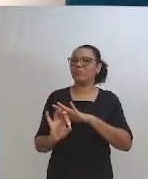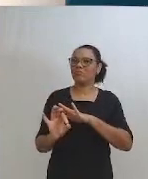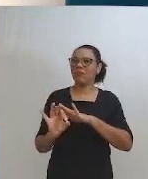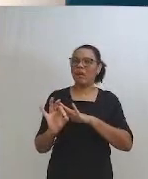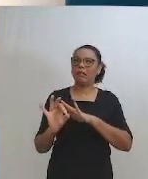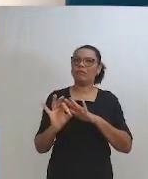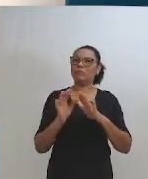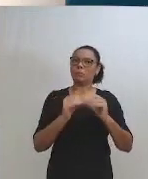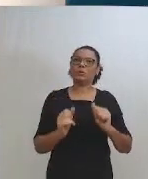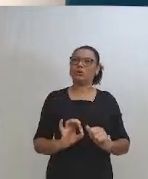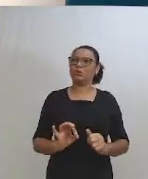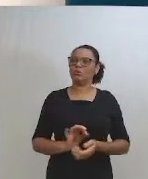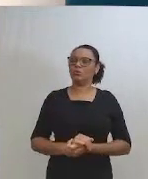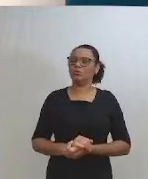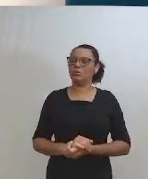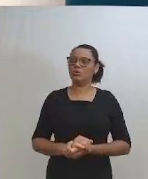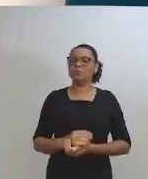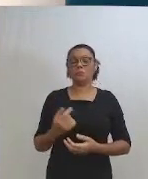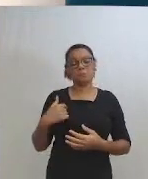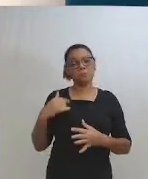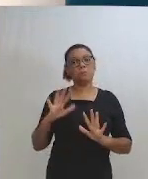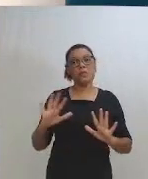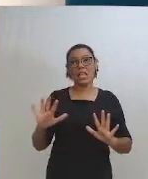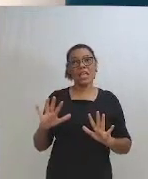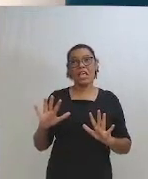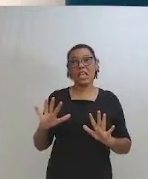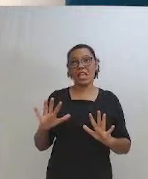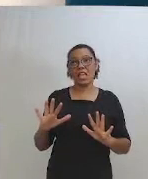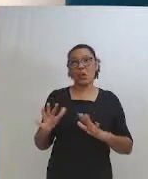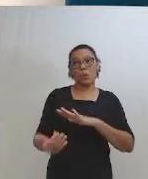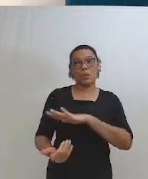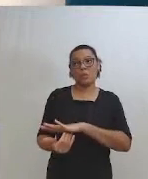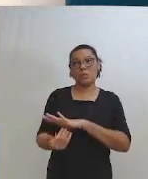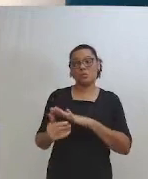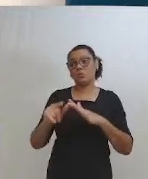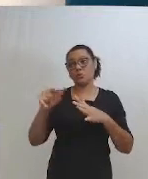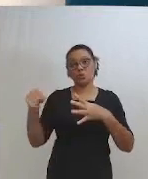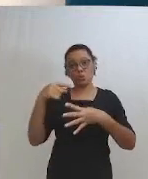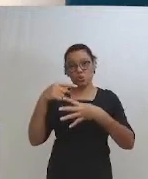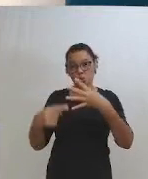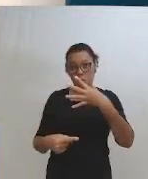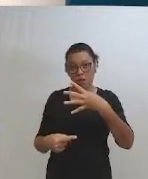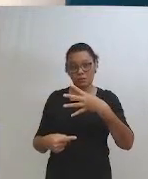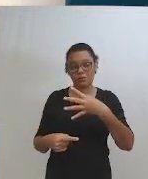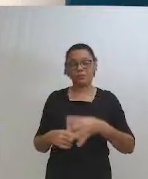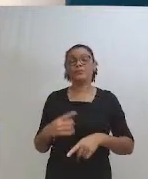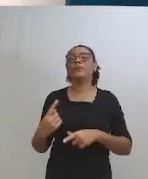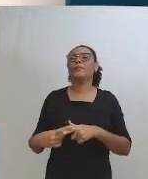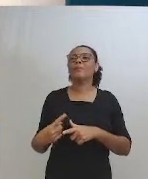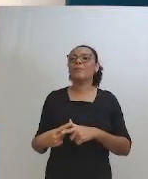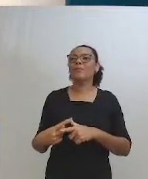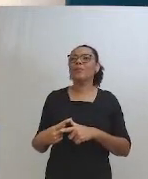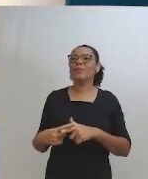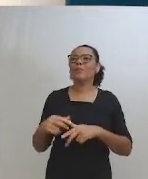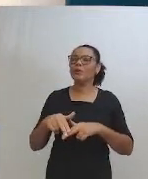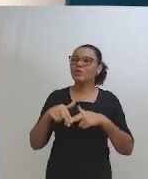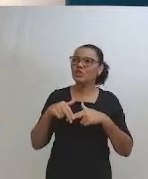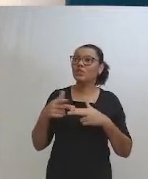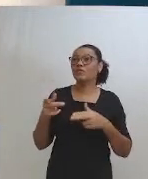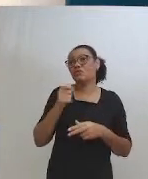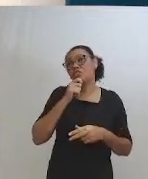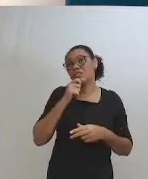Então, eu prefiro não trazer a limitação nos demais por conta de ausência de postulação.